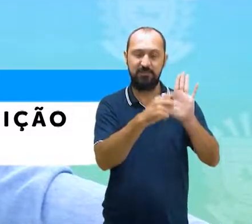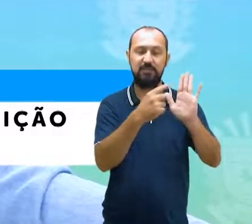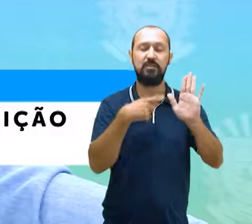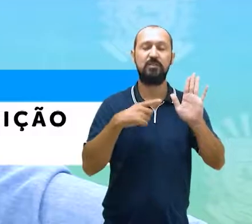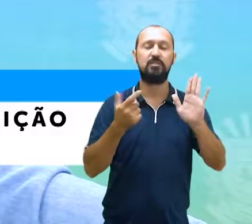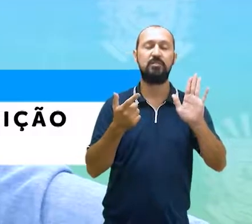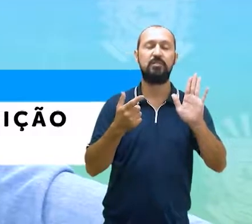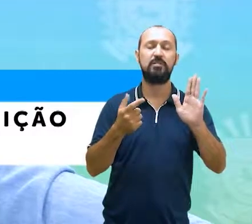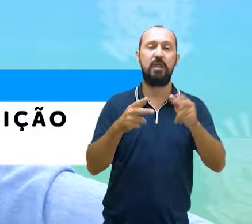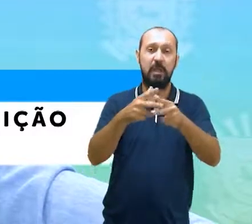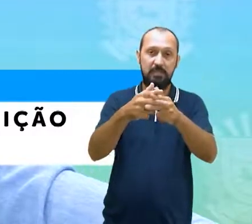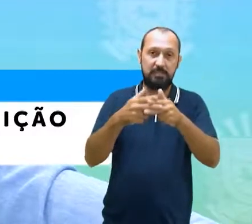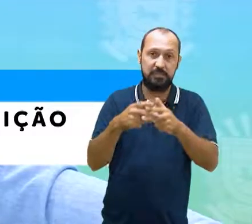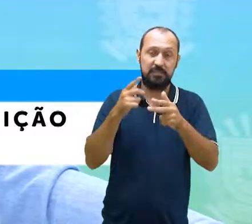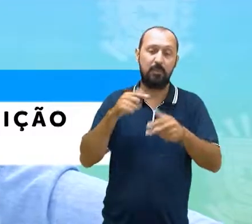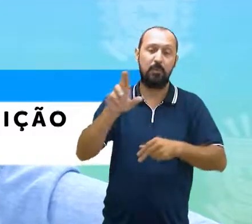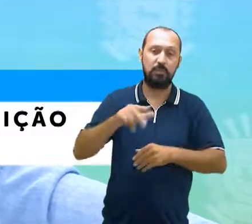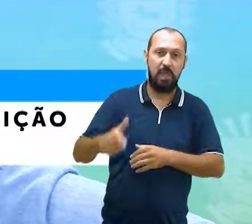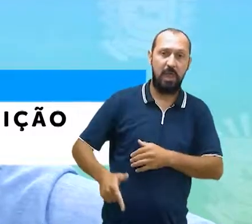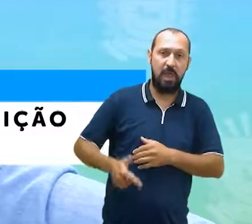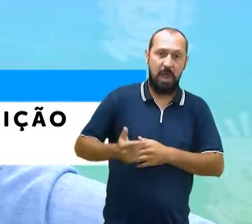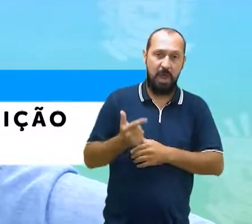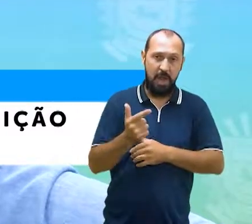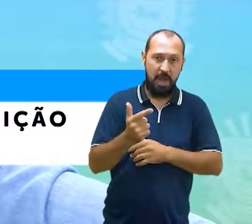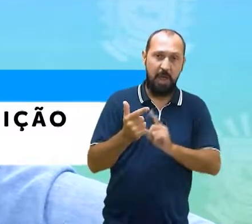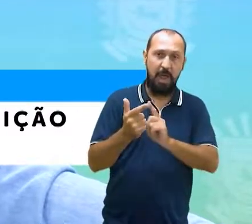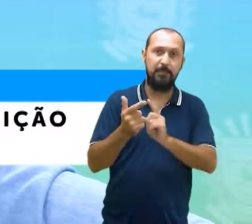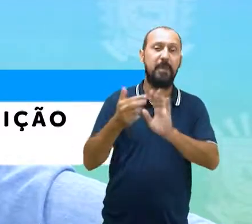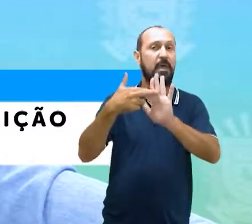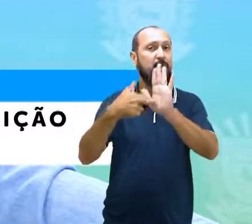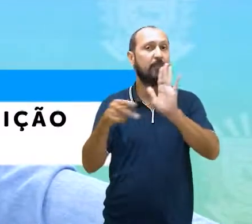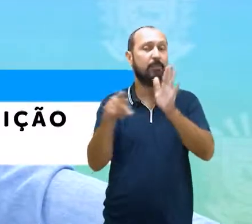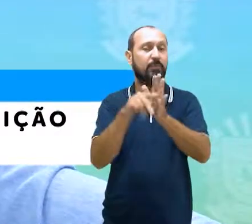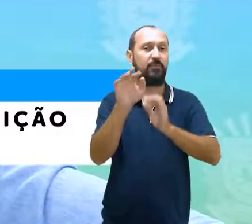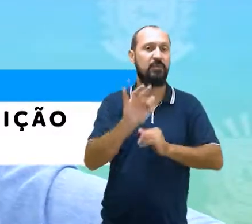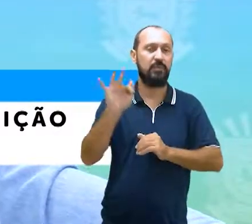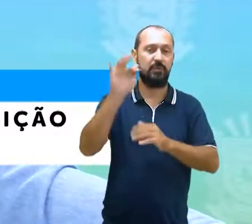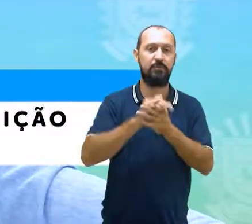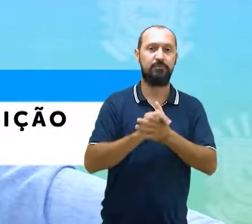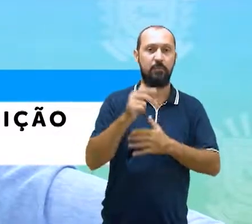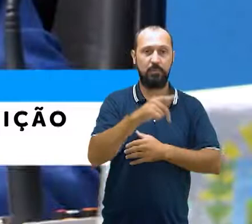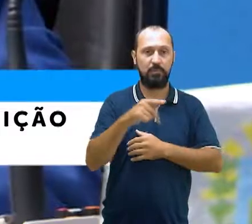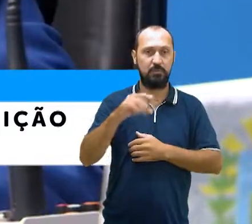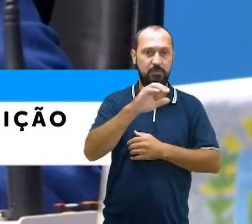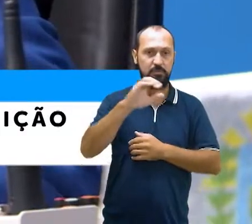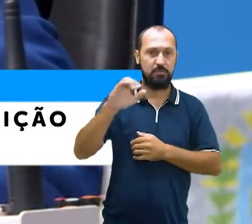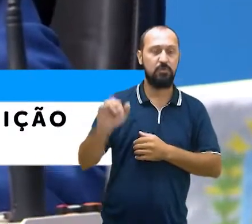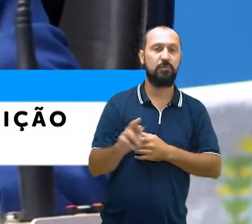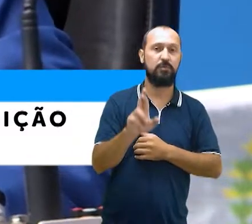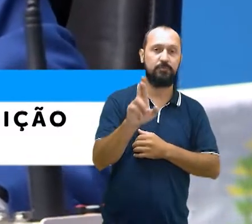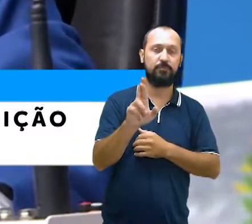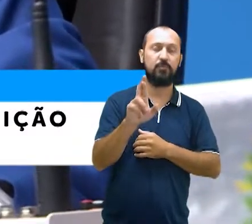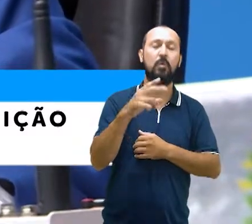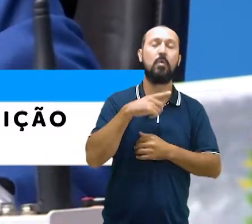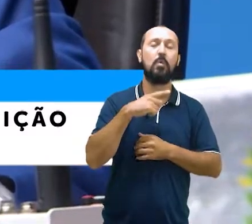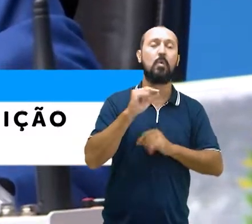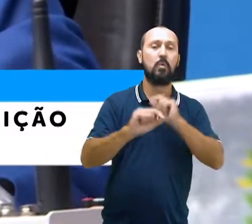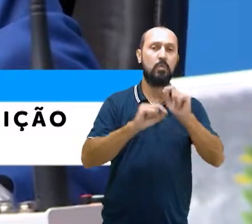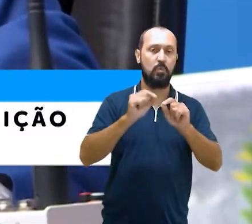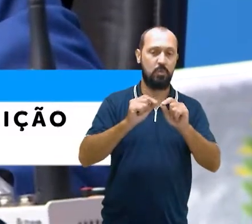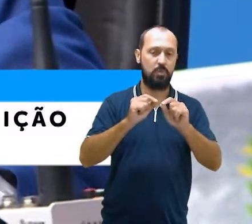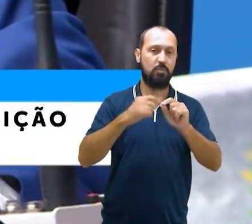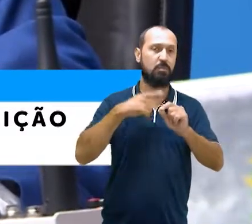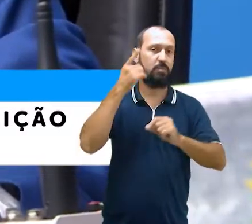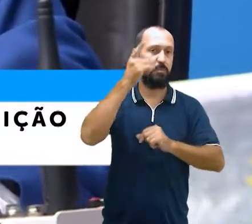norma de porte de armas é regulamentada por norma federal. O presidente da CCJR,